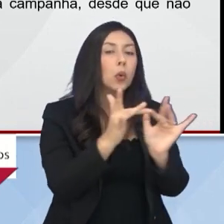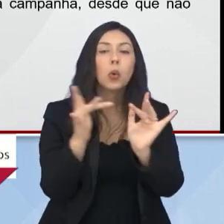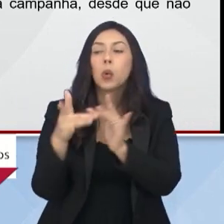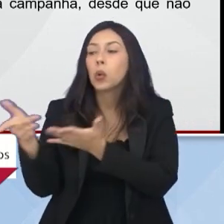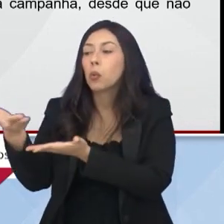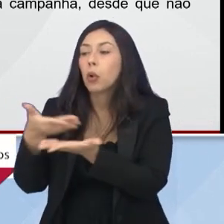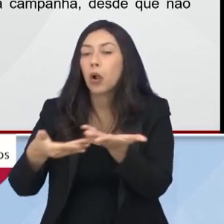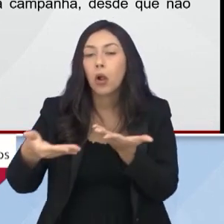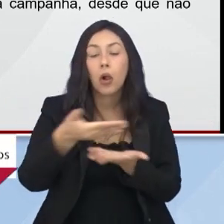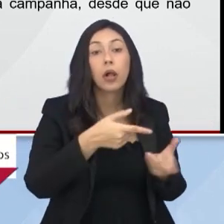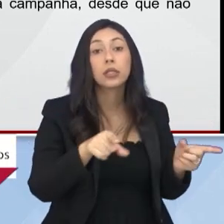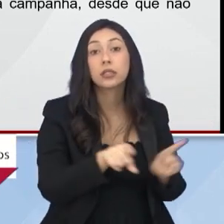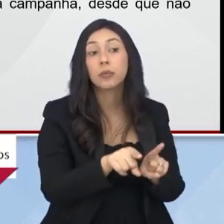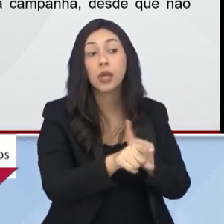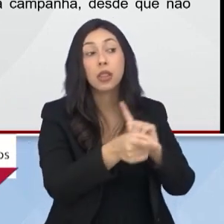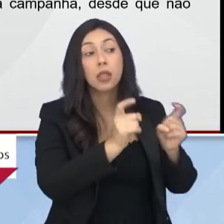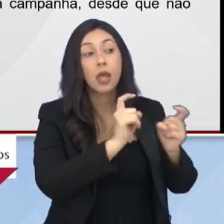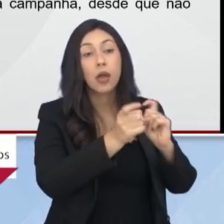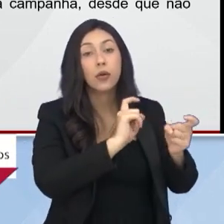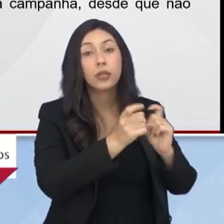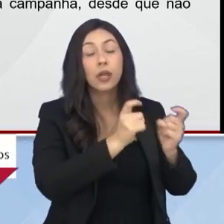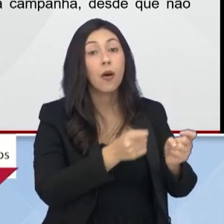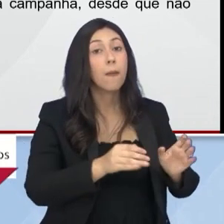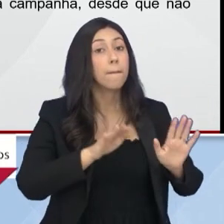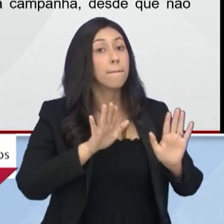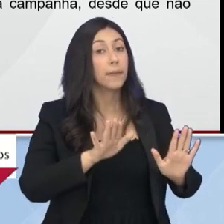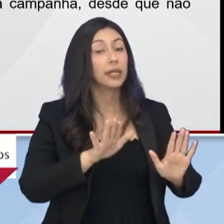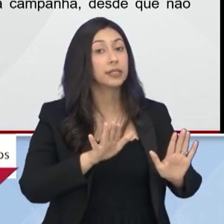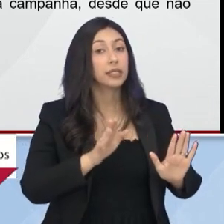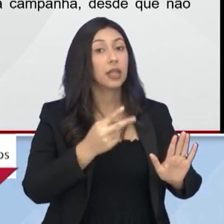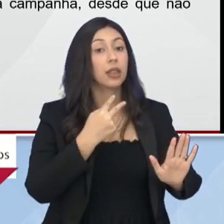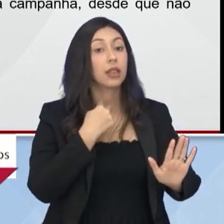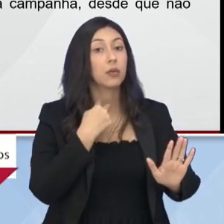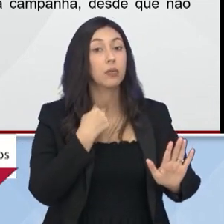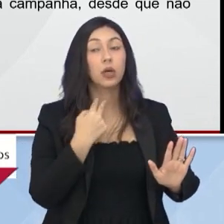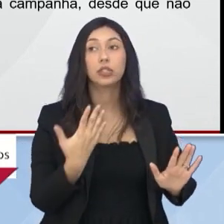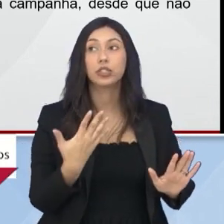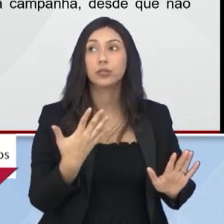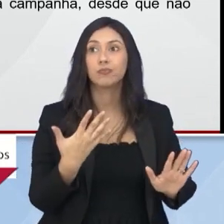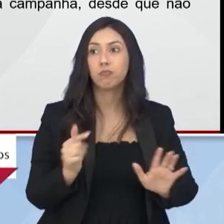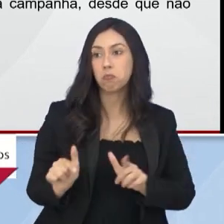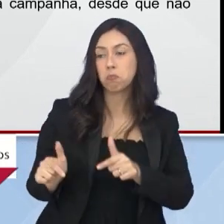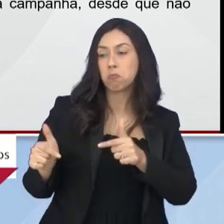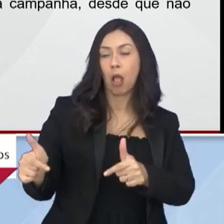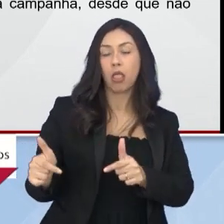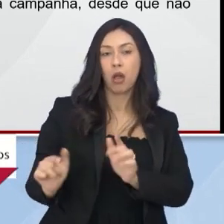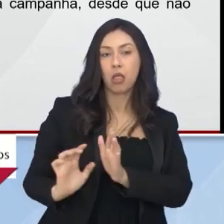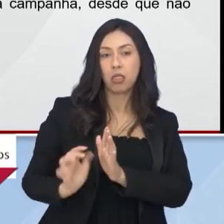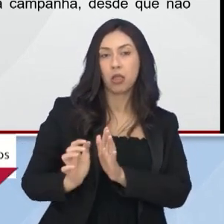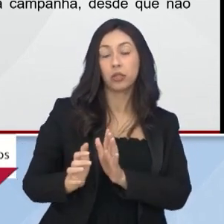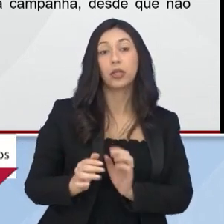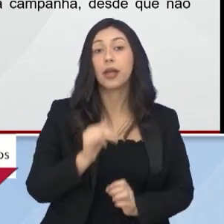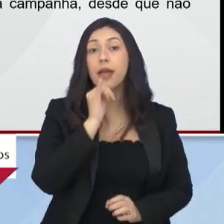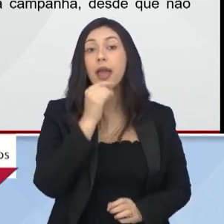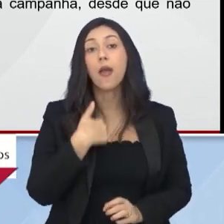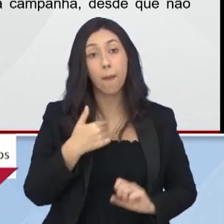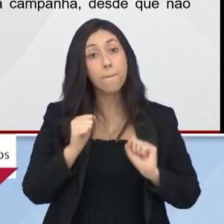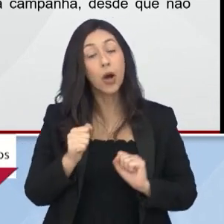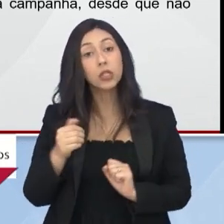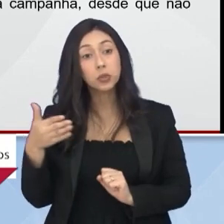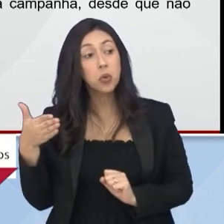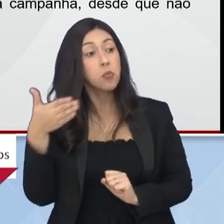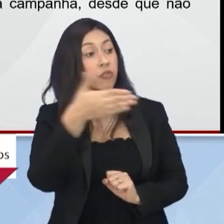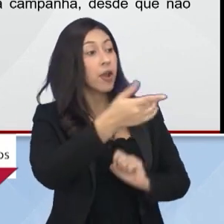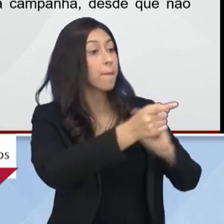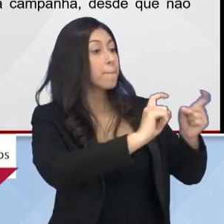reuniões do partido Desde que não tenha o caráter político Então eu posso ir na reunião do partido com o carro oficial mas eu não